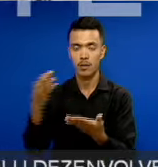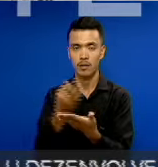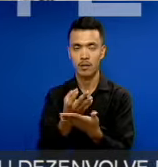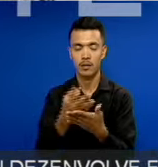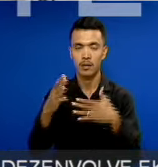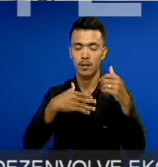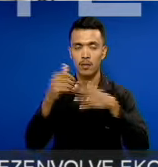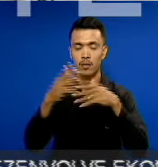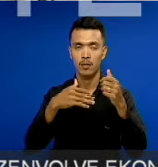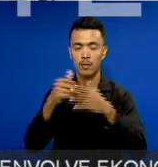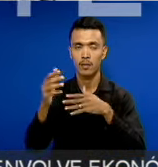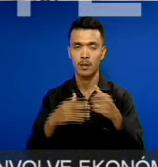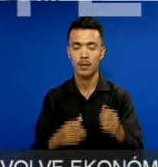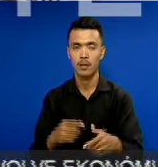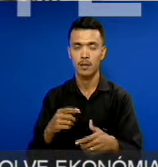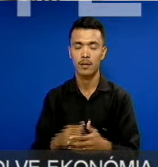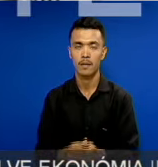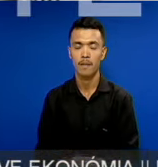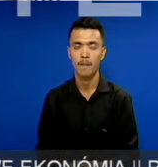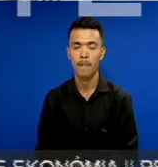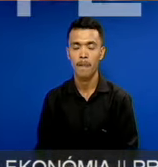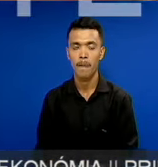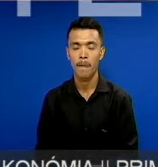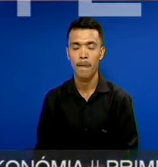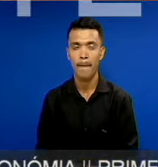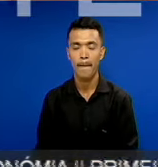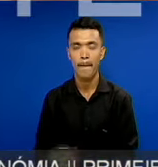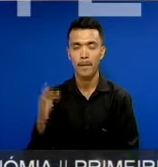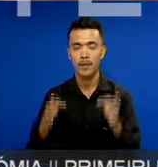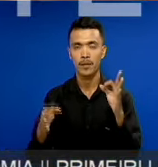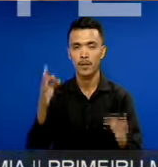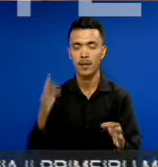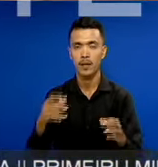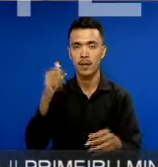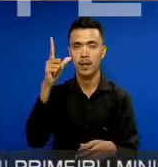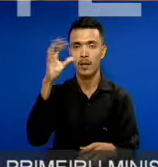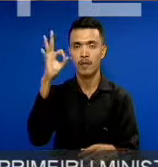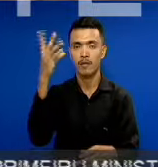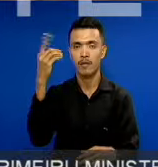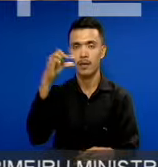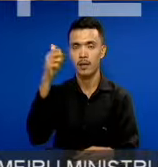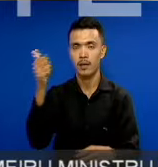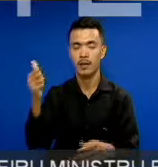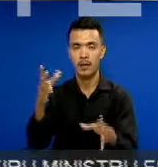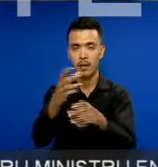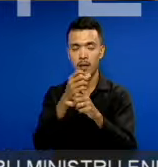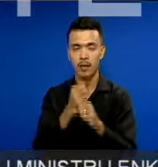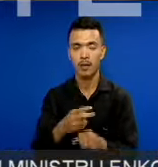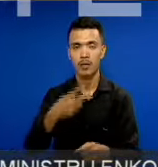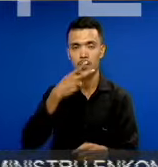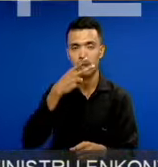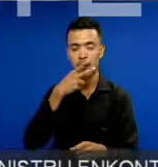depois se aplica multa ruma, sanção ruma vai dané. Além de né, alfândega mos prende cigarro